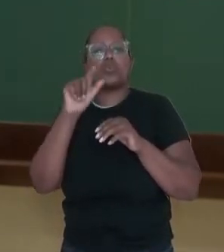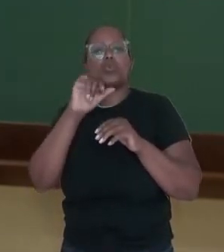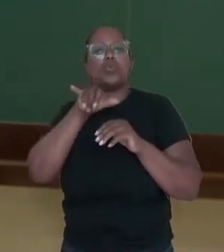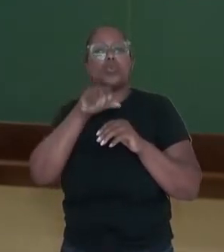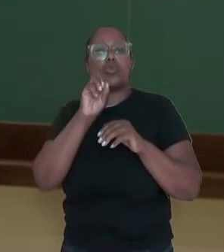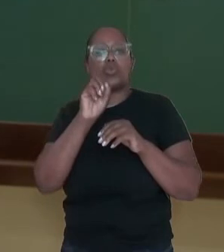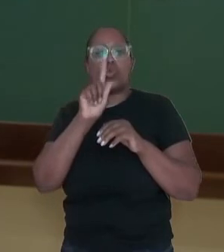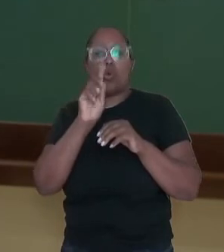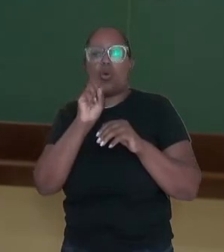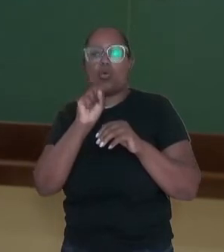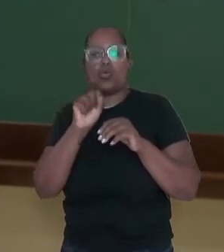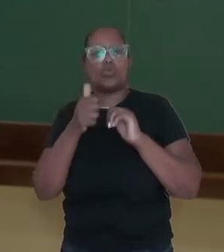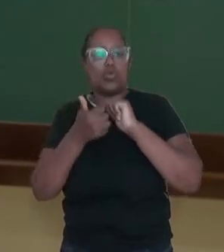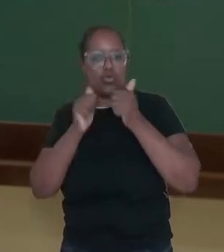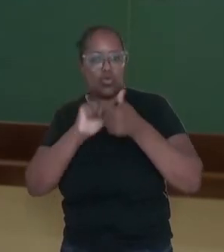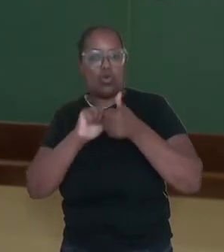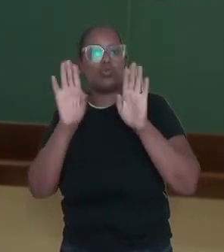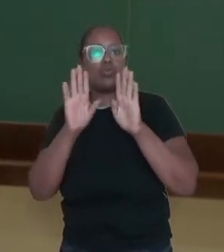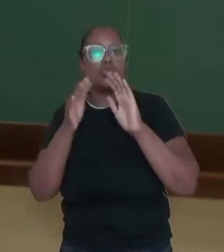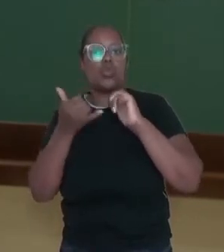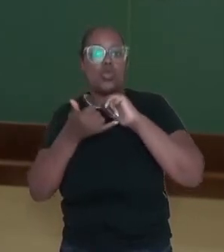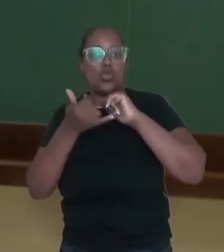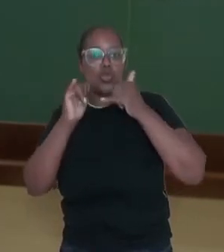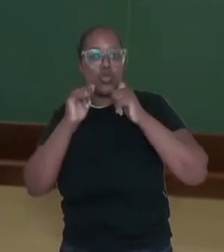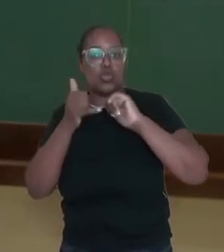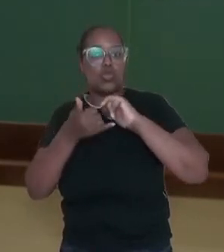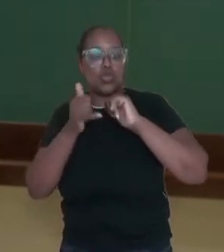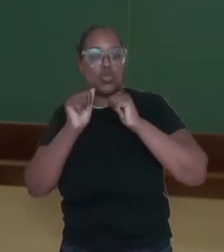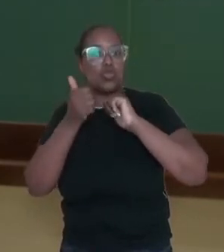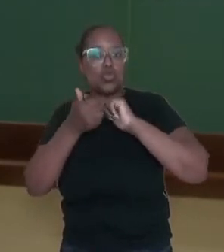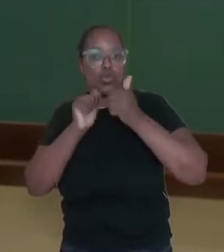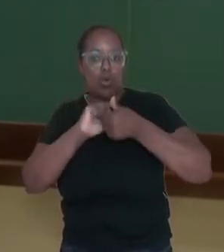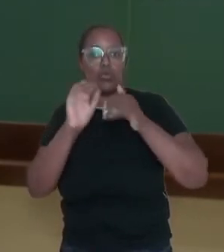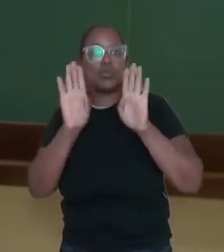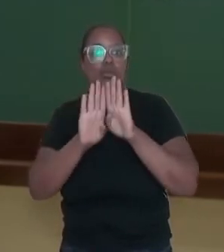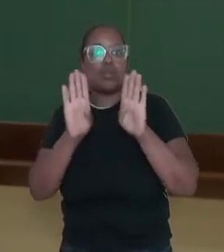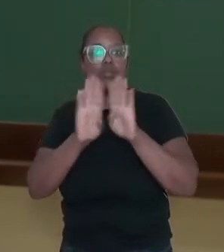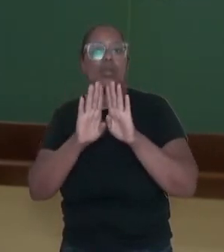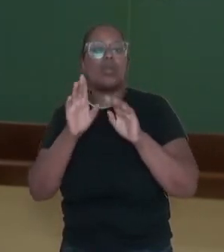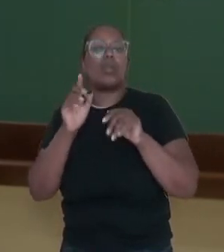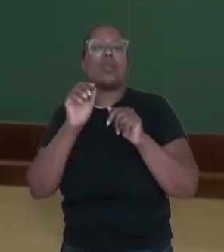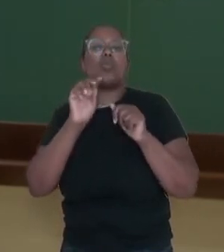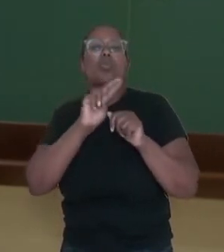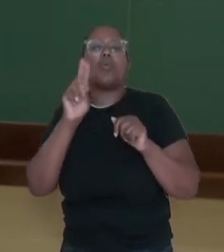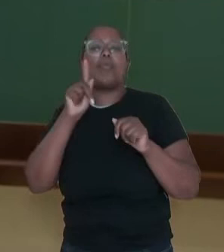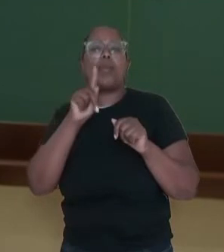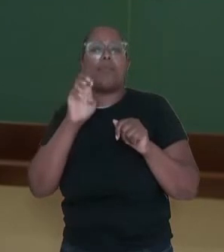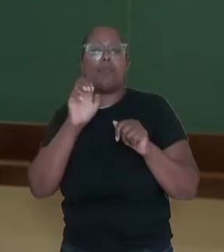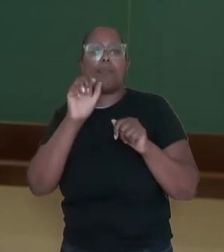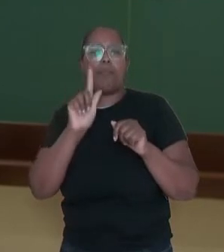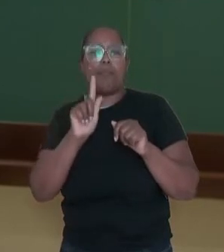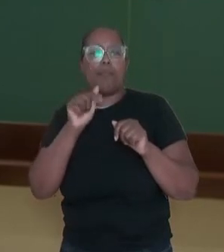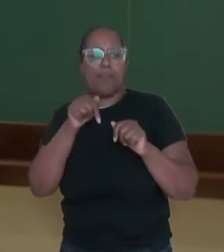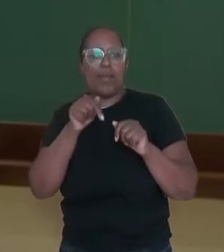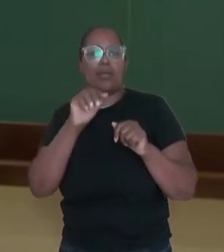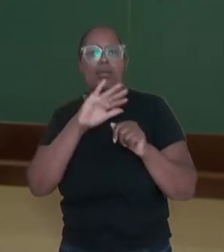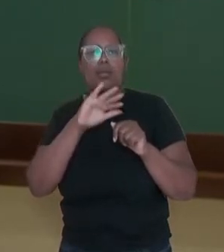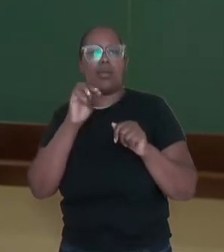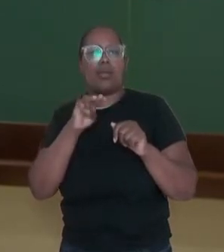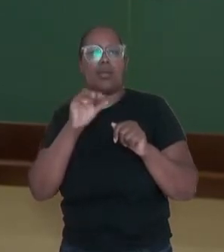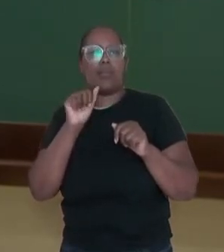Pac-Man. Alguns, né, foram depois levados, saíram dos fliperamas e foram levados também para os consoles. O primeiro